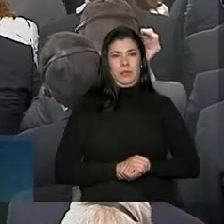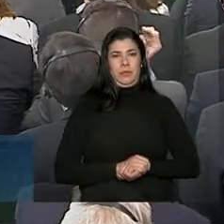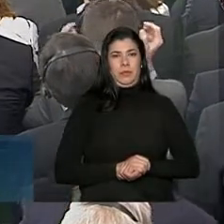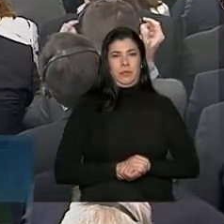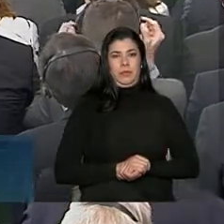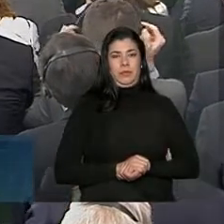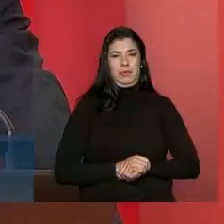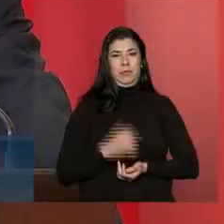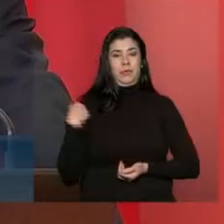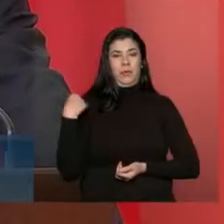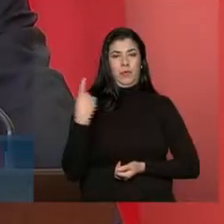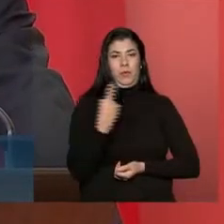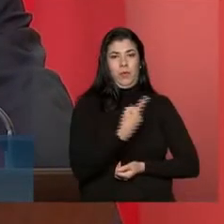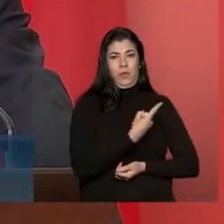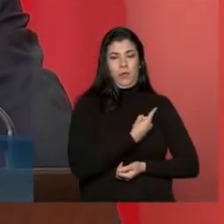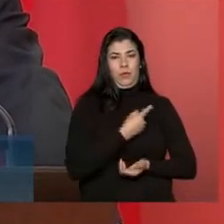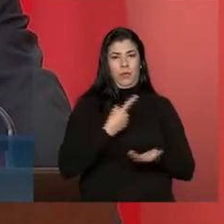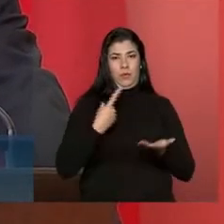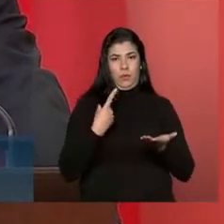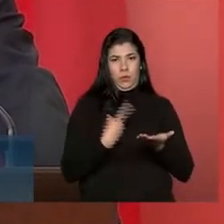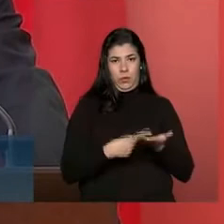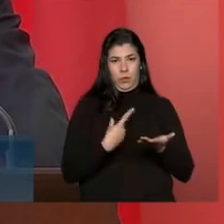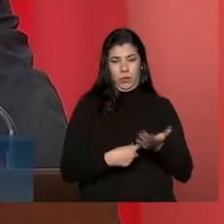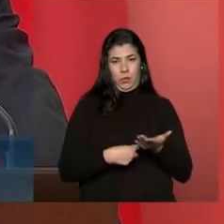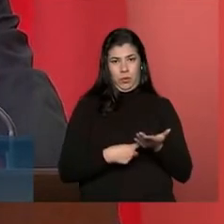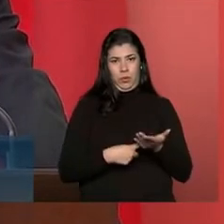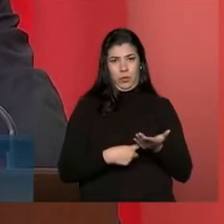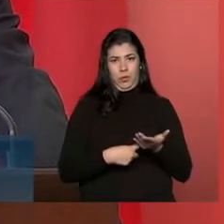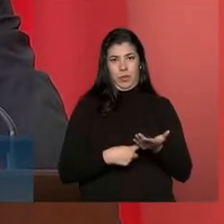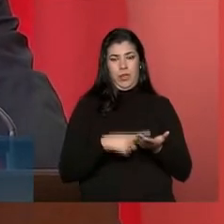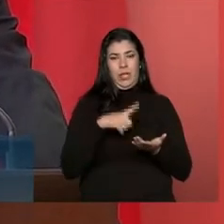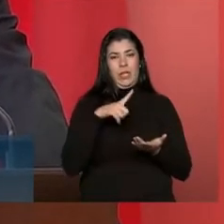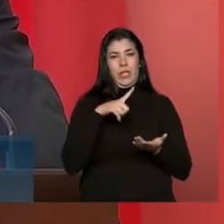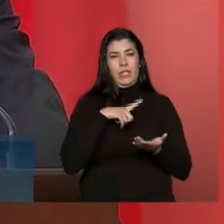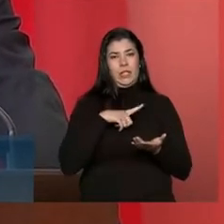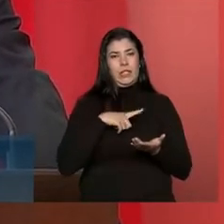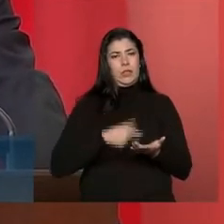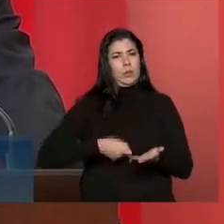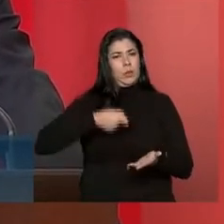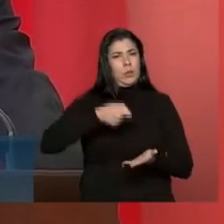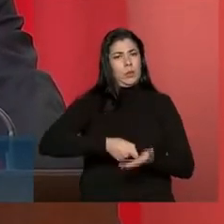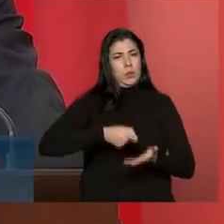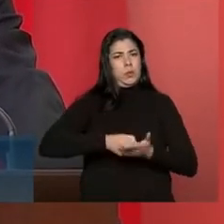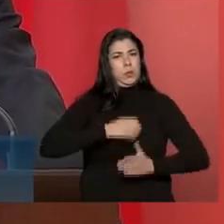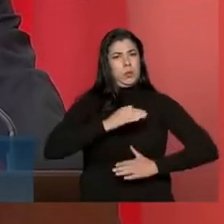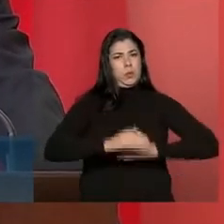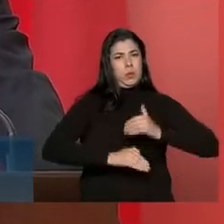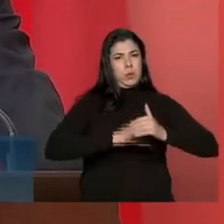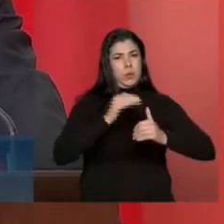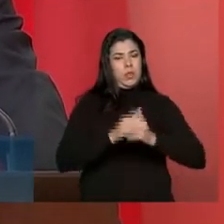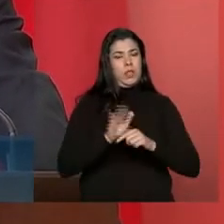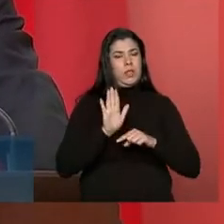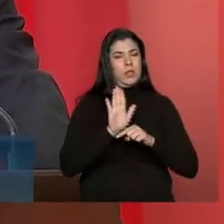o nosso compromisso de intensificar a nossa cooperação não